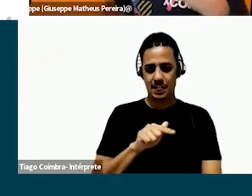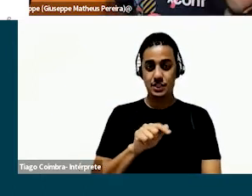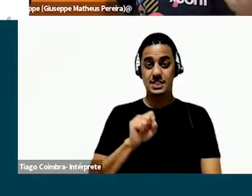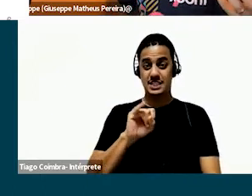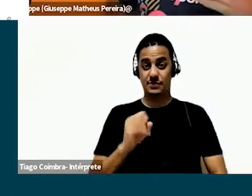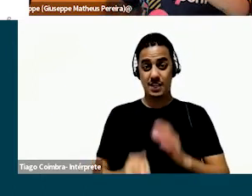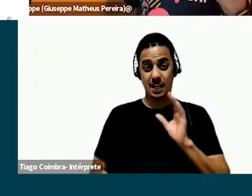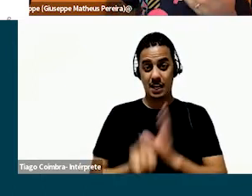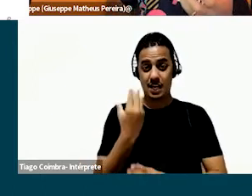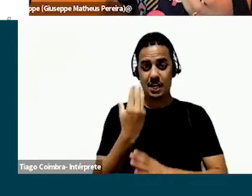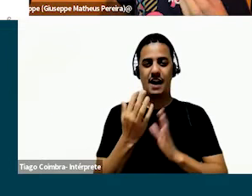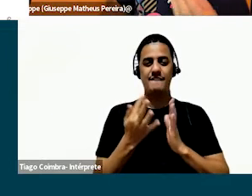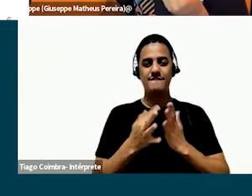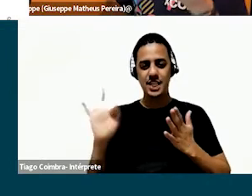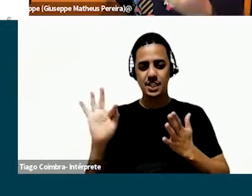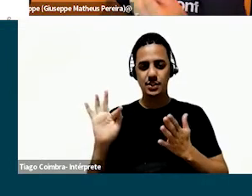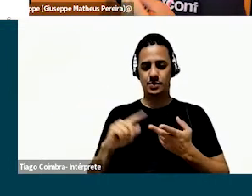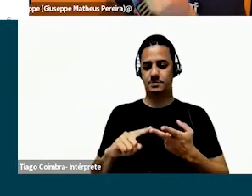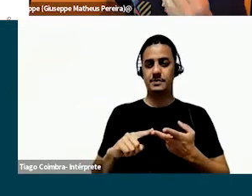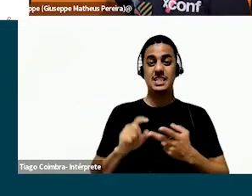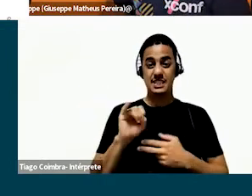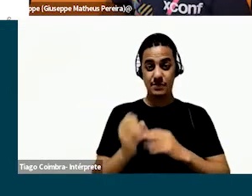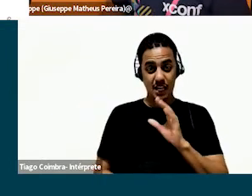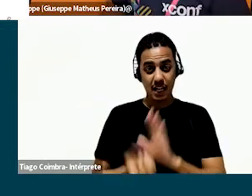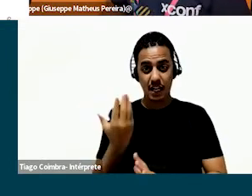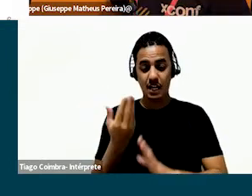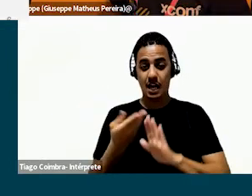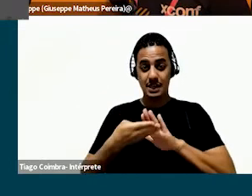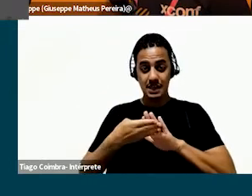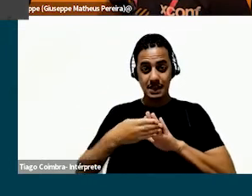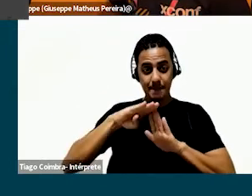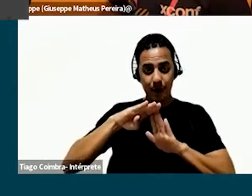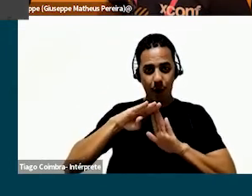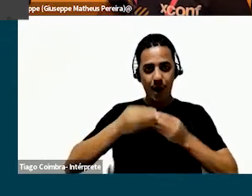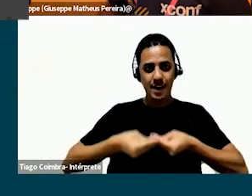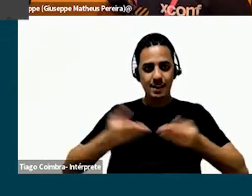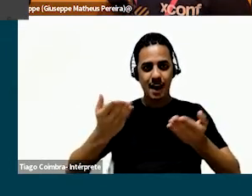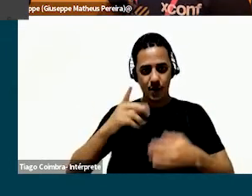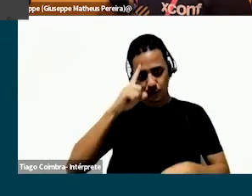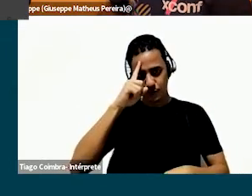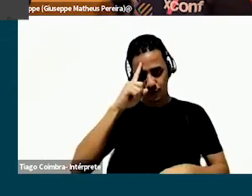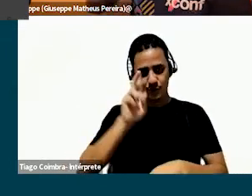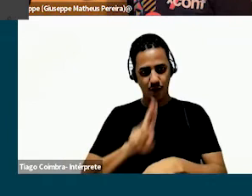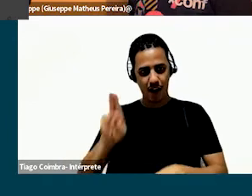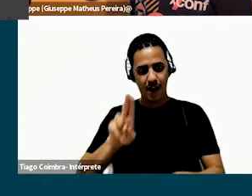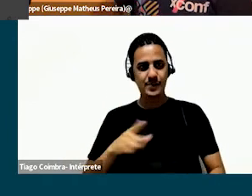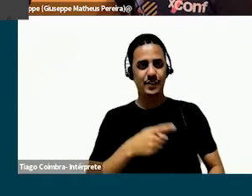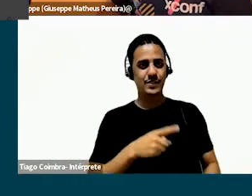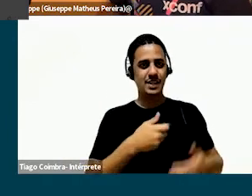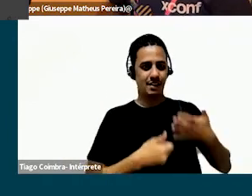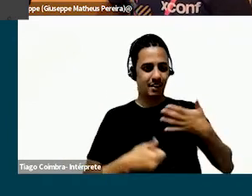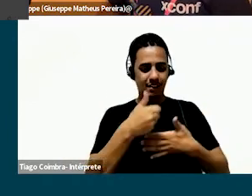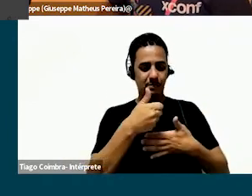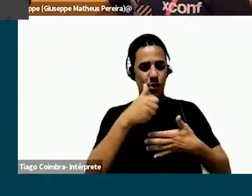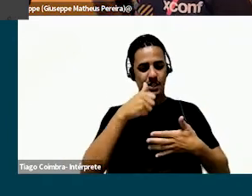você constrói uma feature, um MVP, e deploya isso para os seus usuários, né? Você tem a hipótese, prioriza,